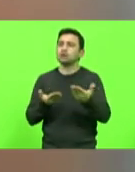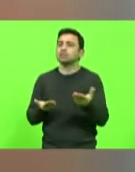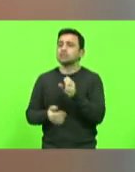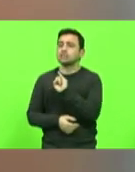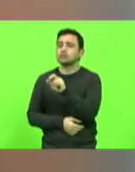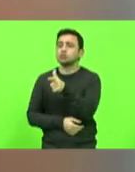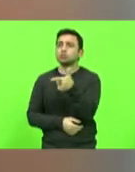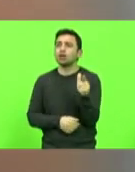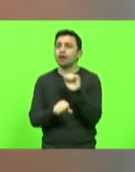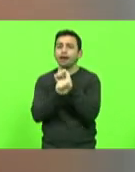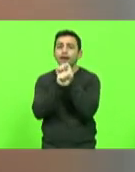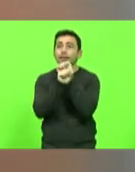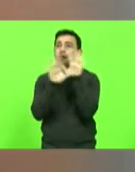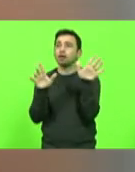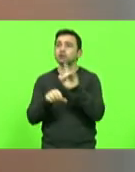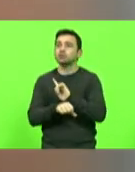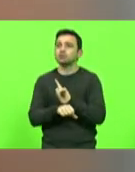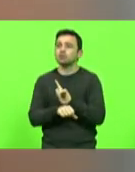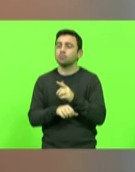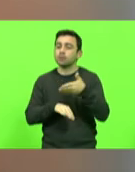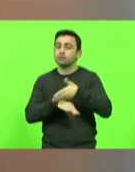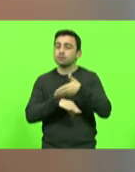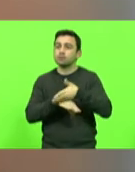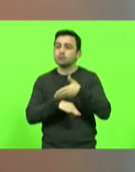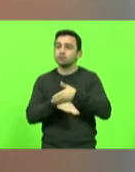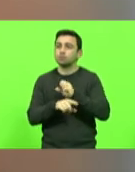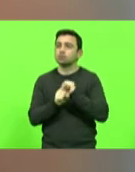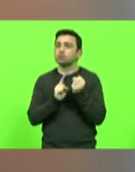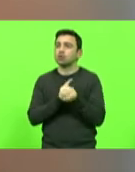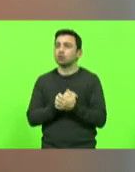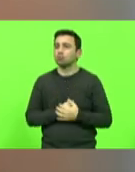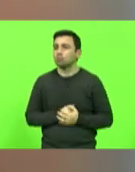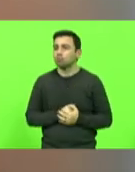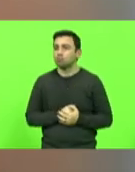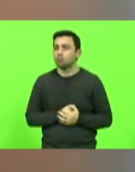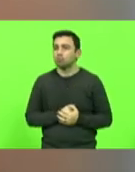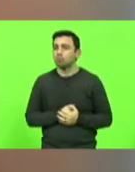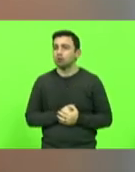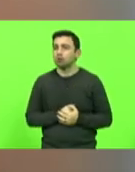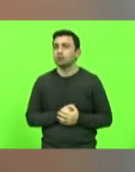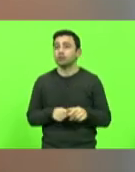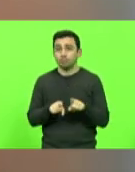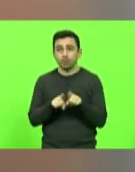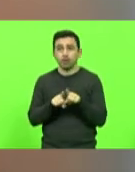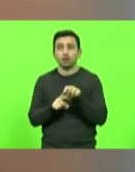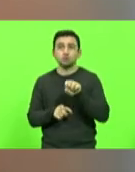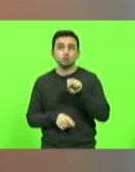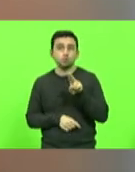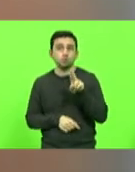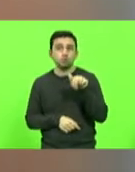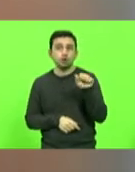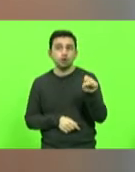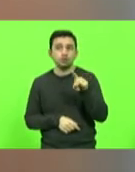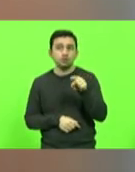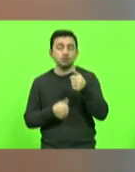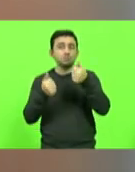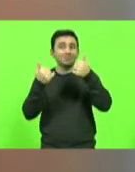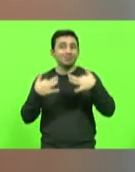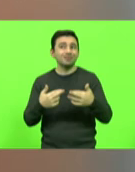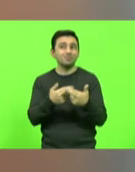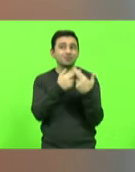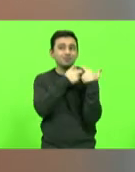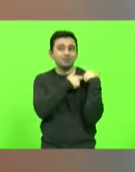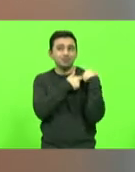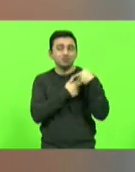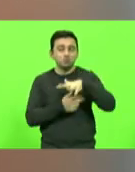transparência da gestão para participação social e dos conselhos. Né? Voltando à NOB SUAS, ela trata das responsabilidades dos entes